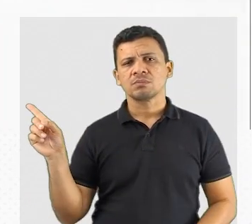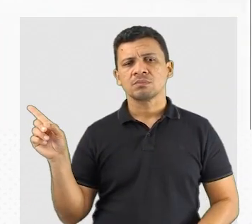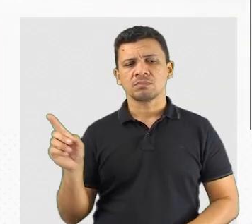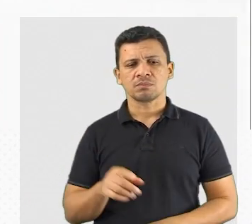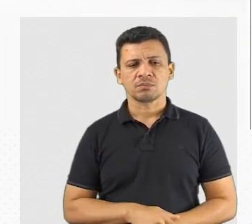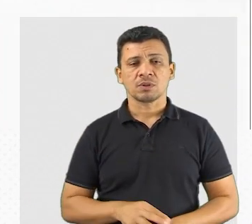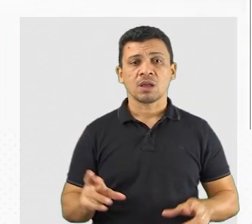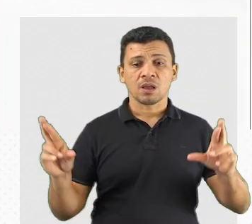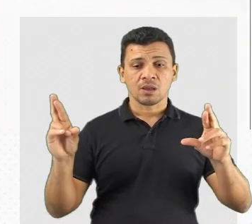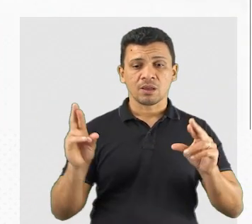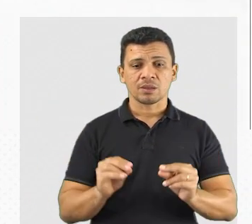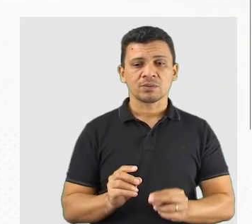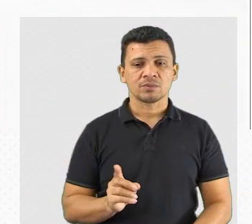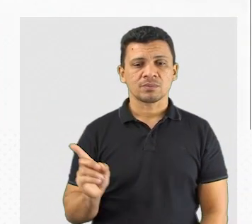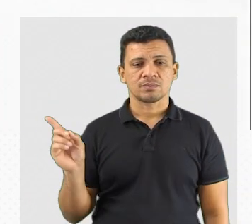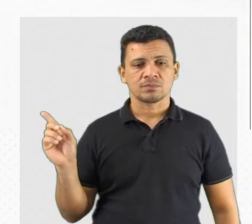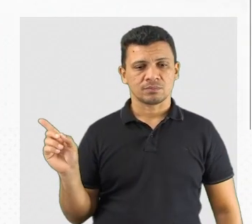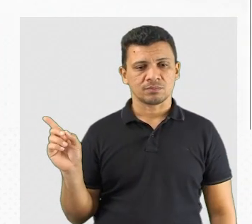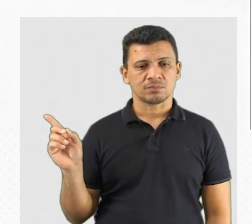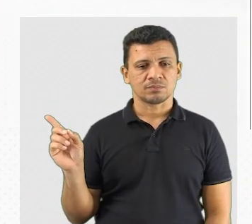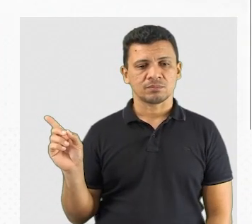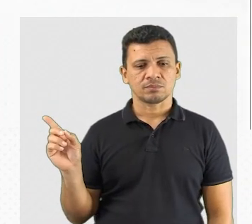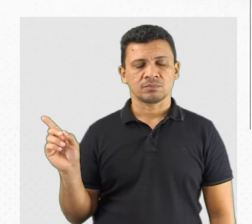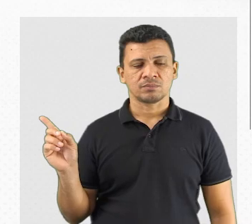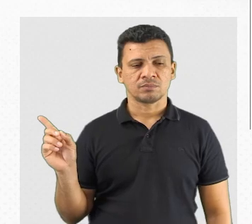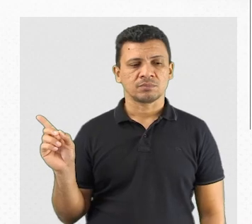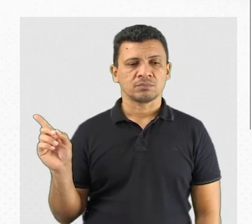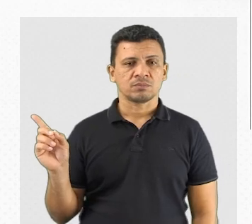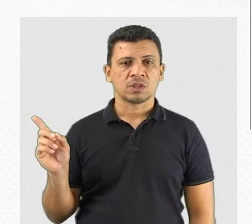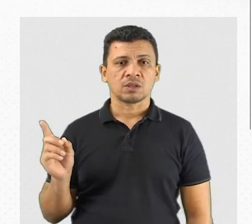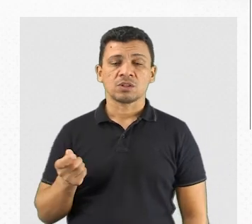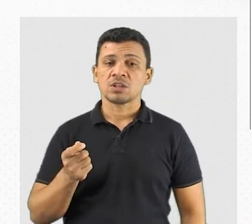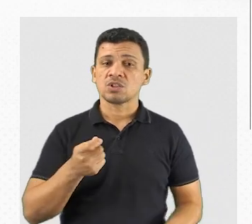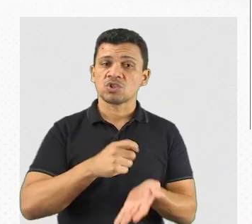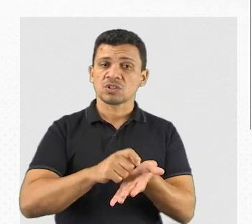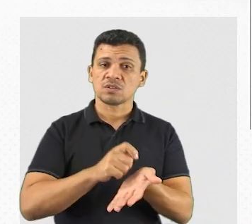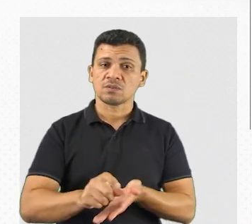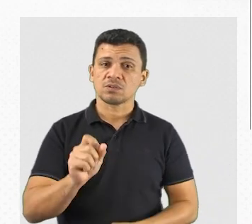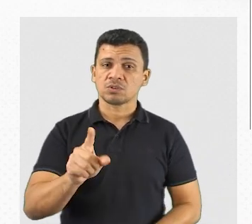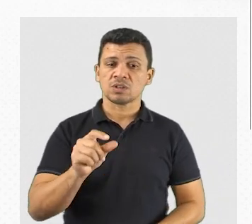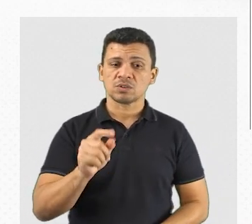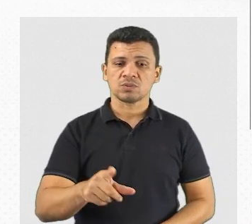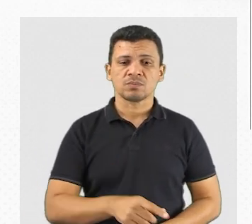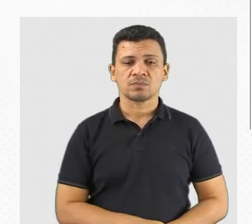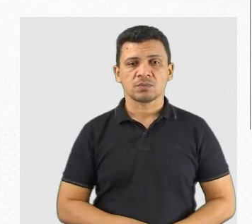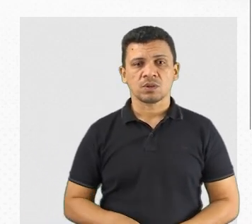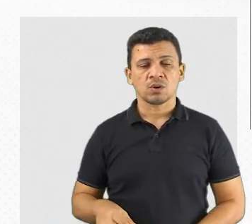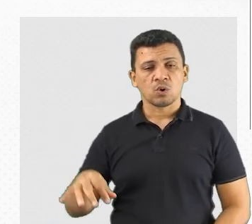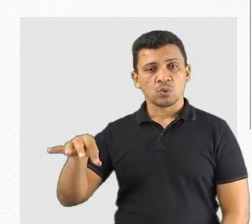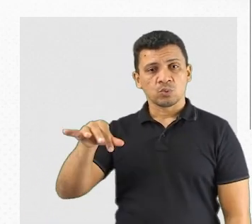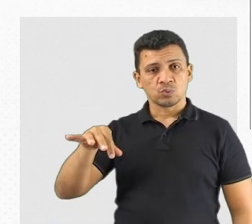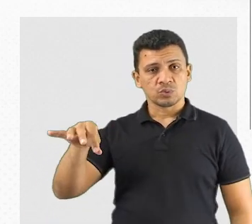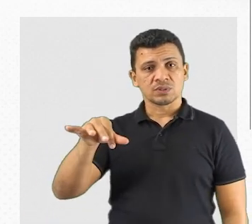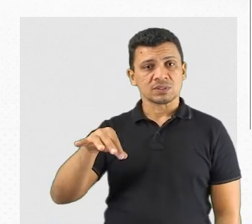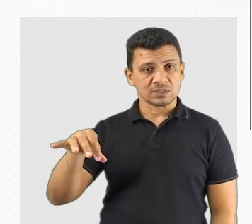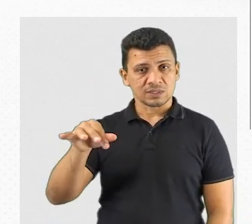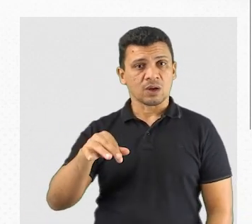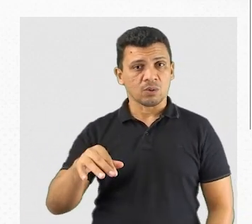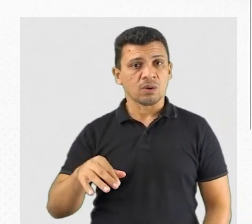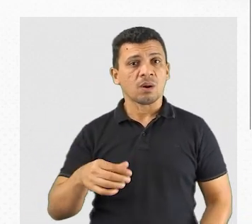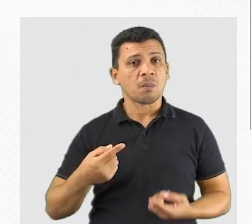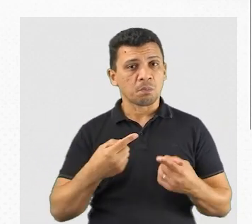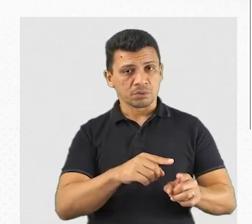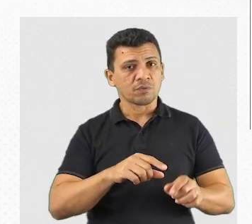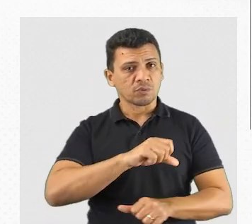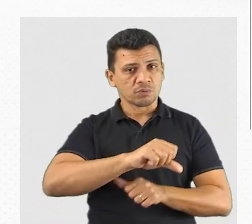só o resumo que eu vou colocar aqui do lado. Colocar de azul. O sal, soluto não volátil, provocou alguns efeitos